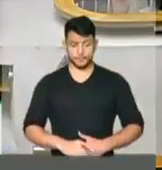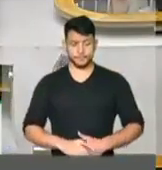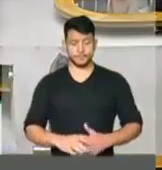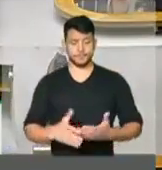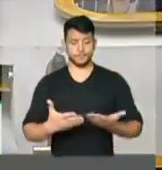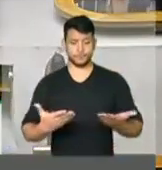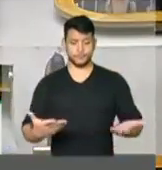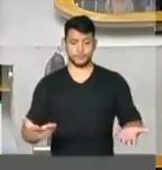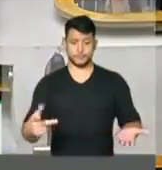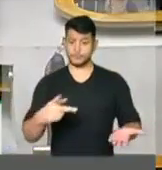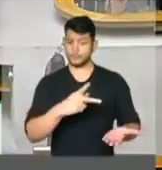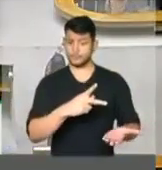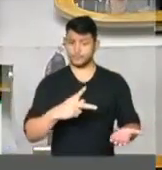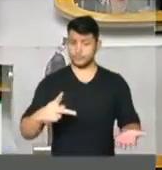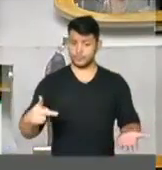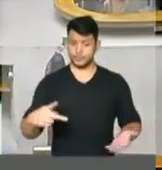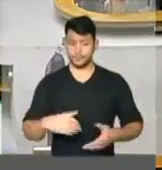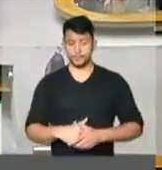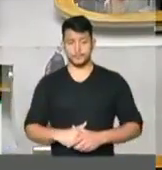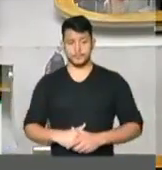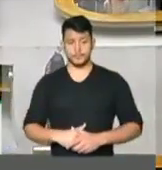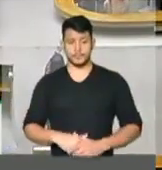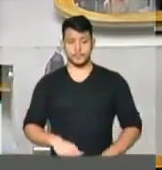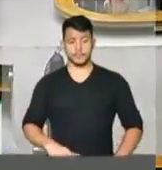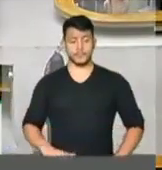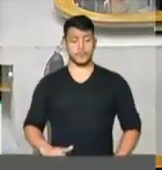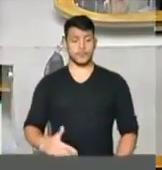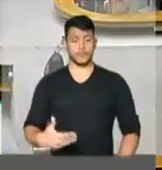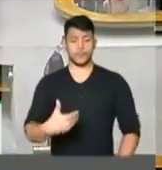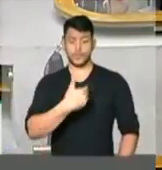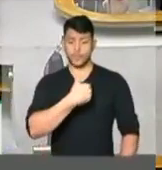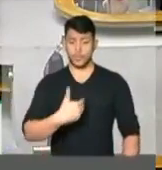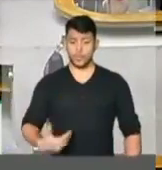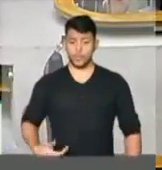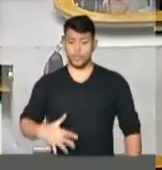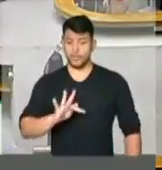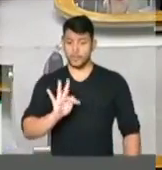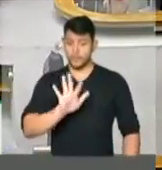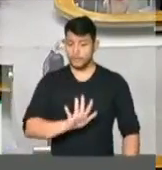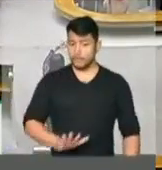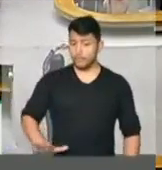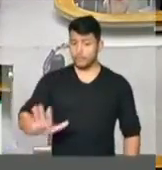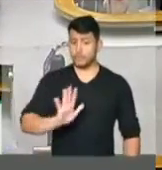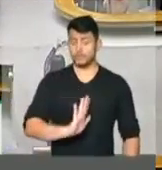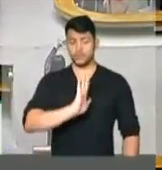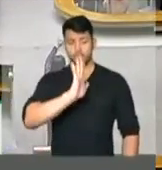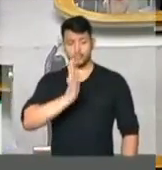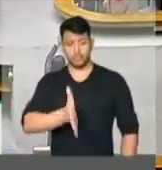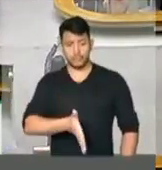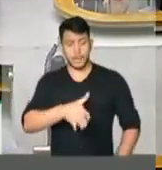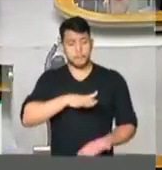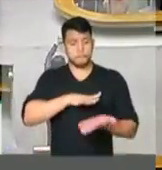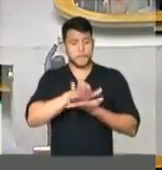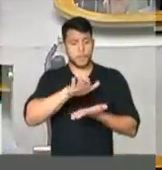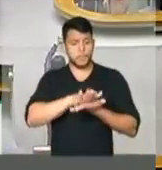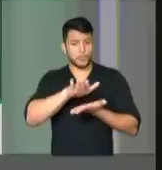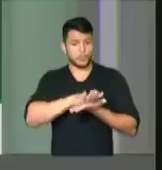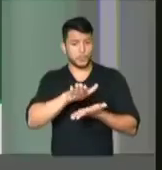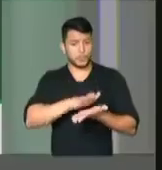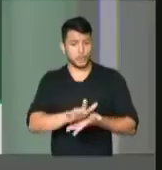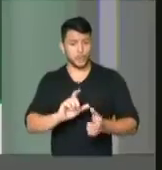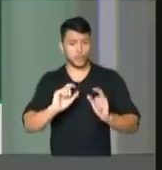Senhor presidente, o governo federal publicou um decreto presidencial autorizando a prorrogação